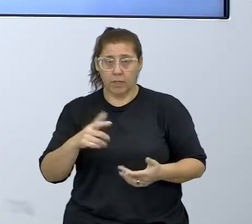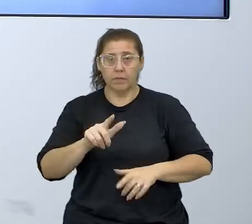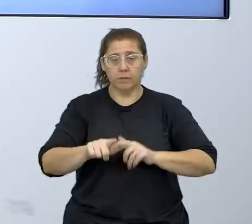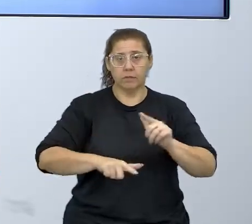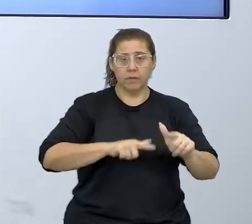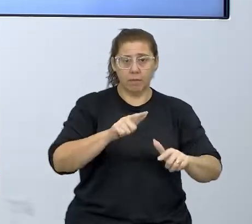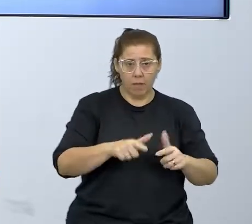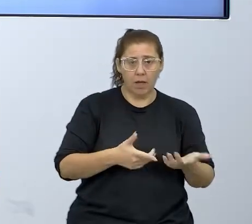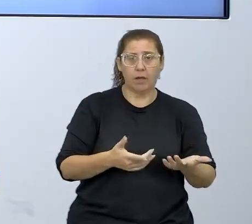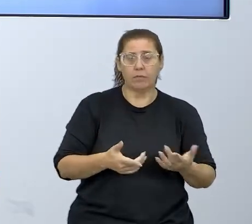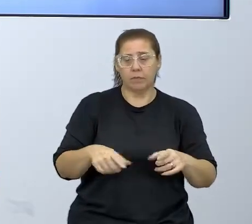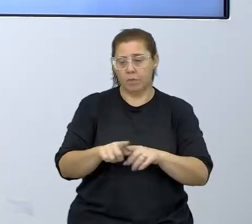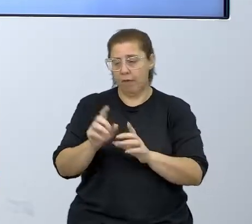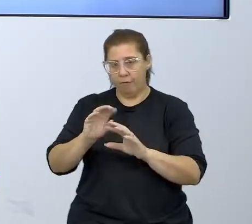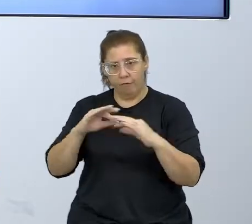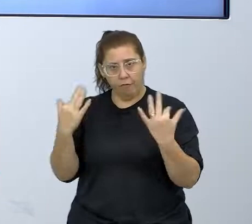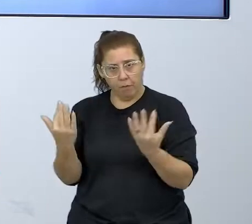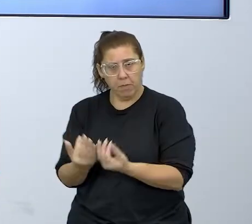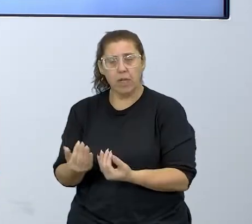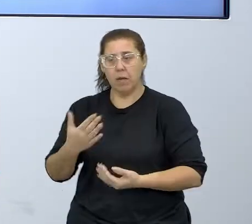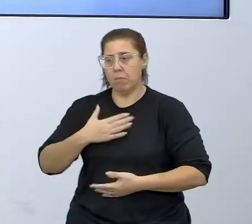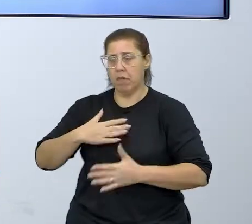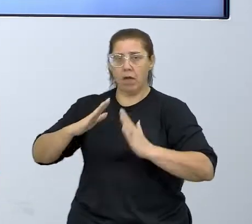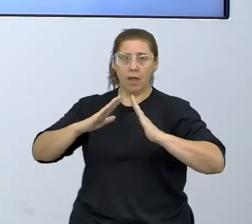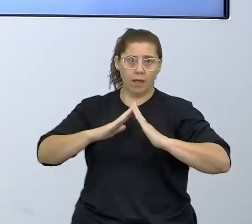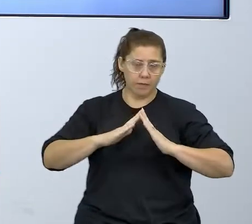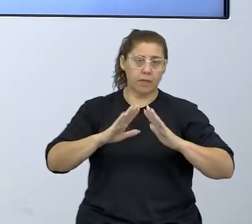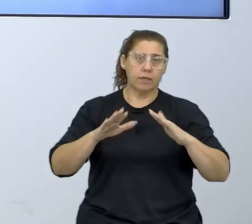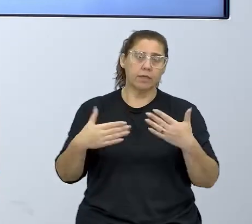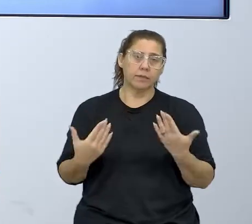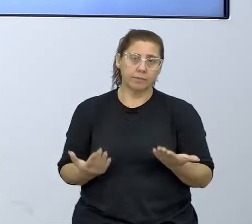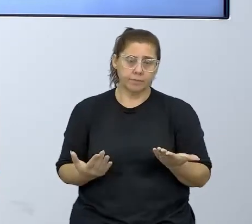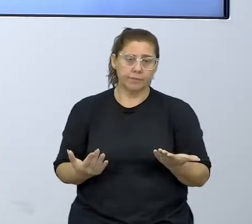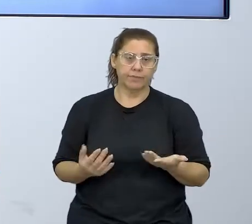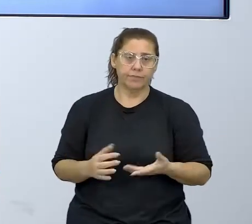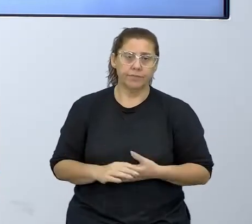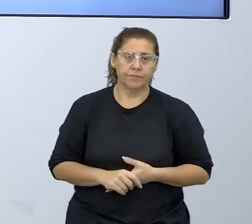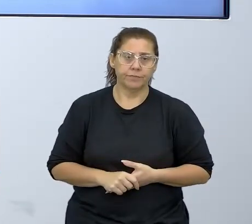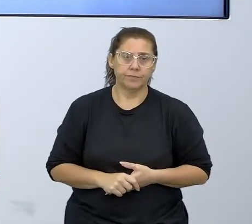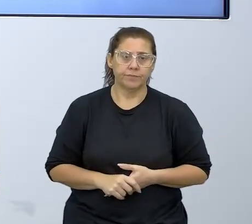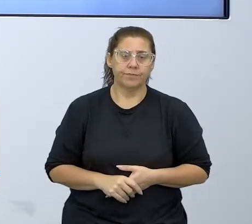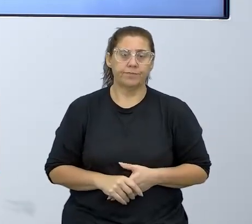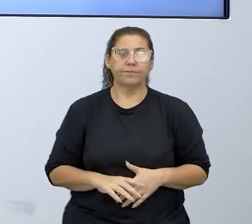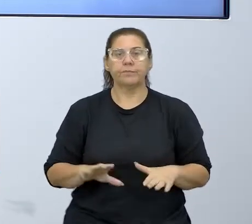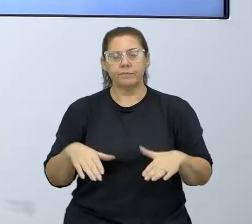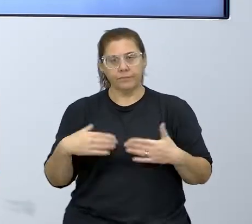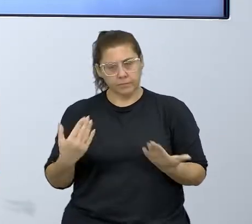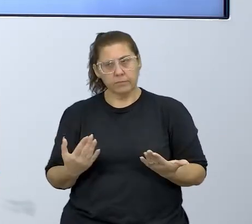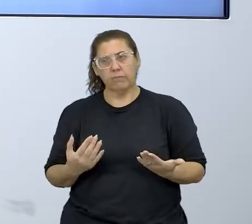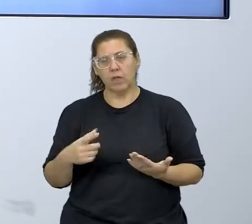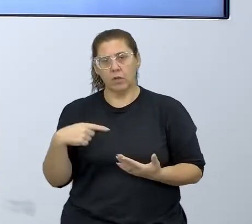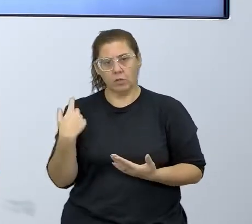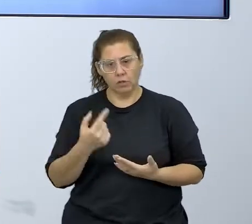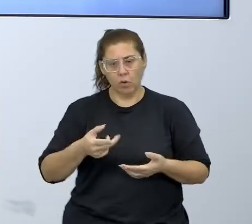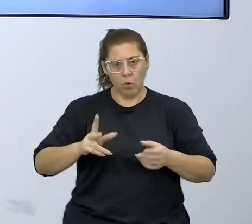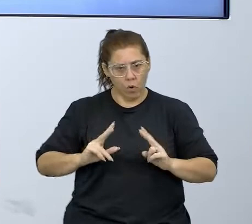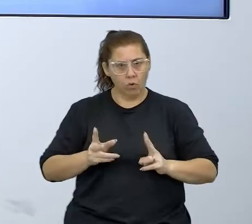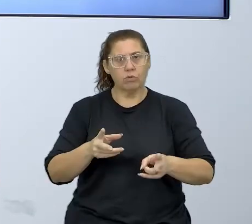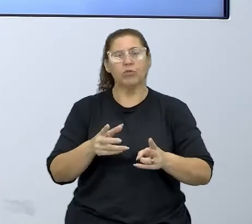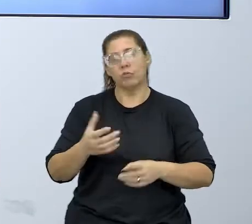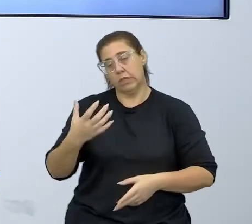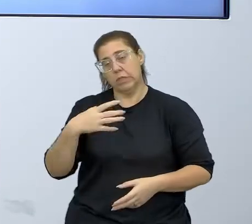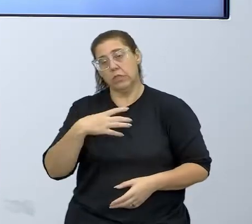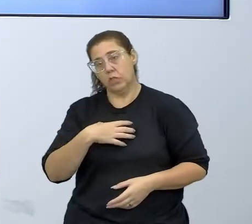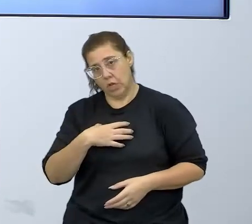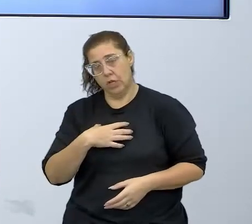trabalho, funciona a sua família, funciona na minha casa, enfim. Então a gente meio que continua nessa lógica